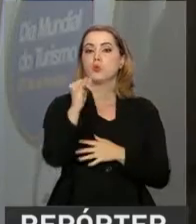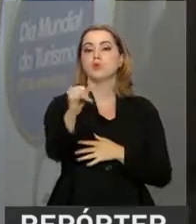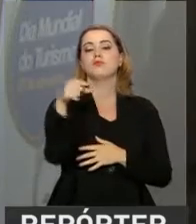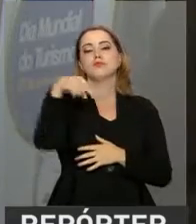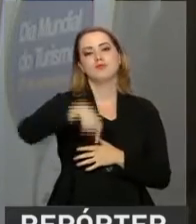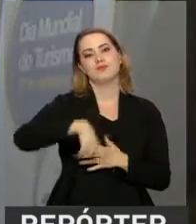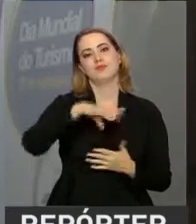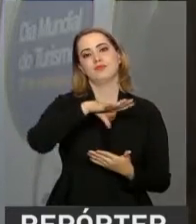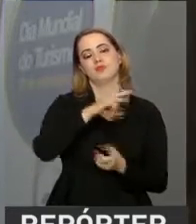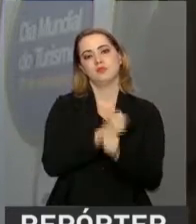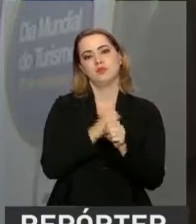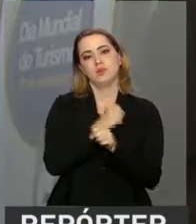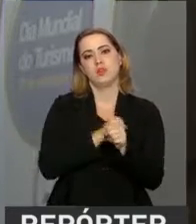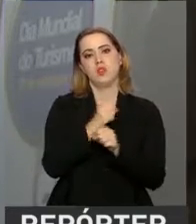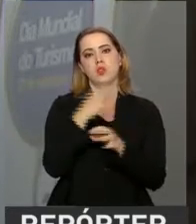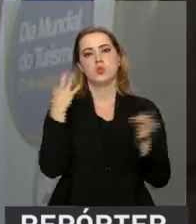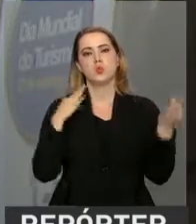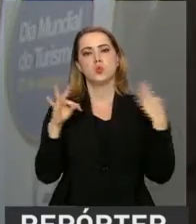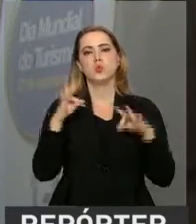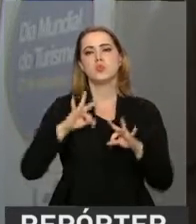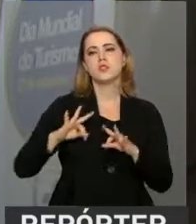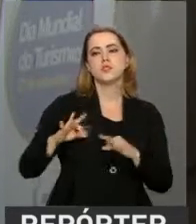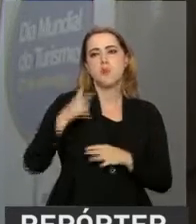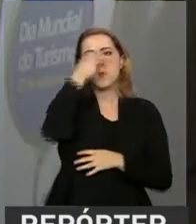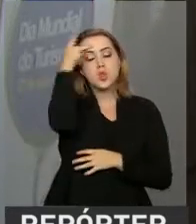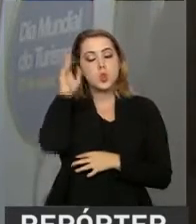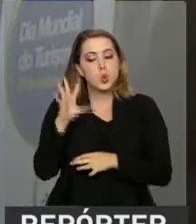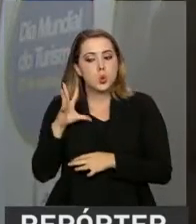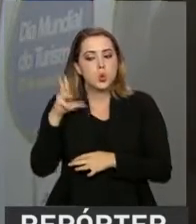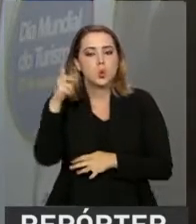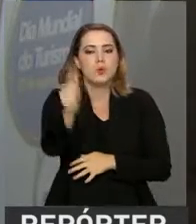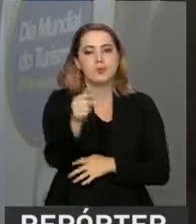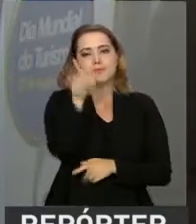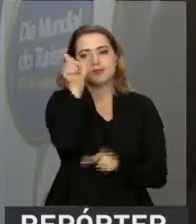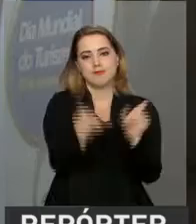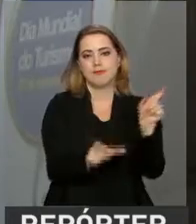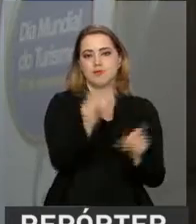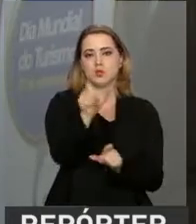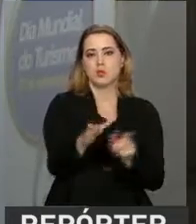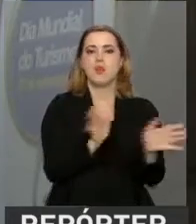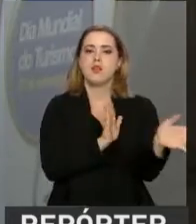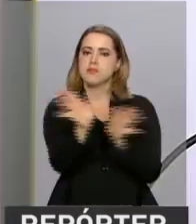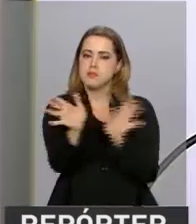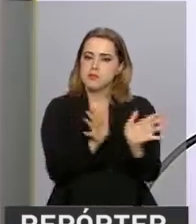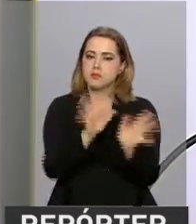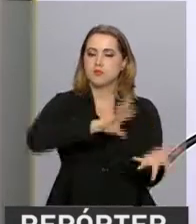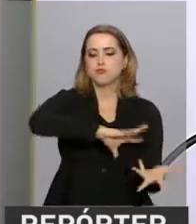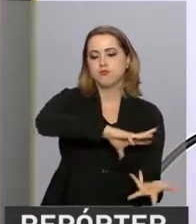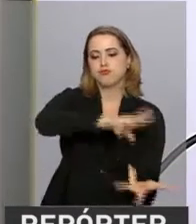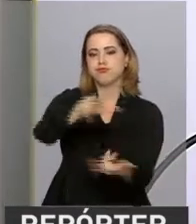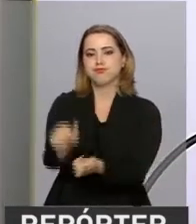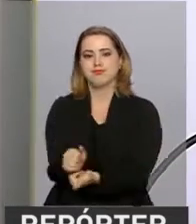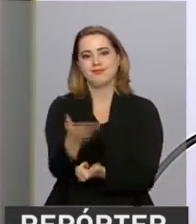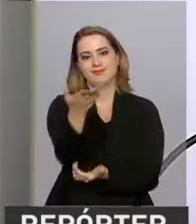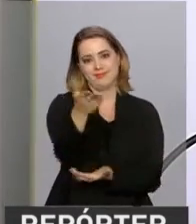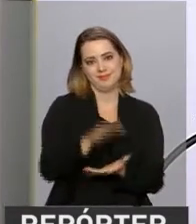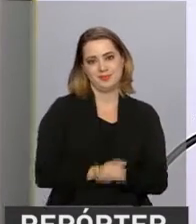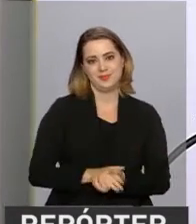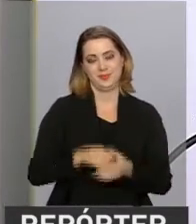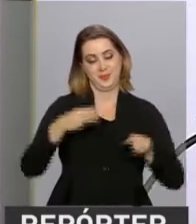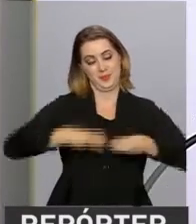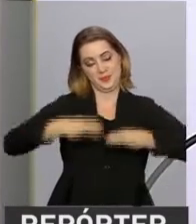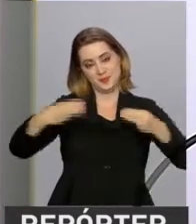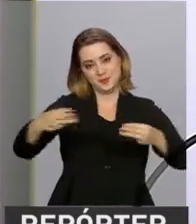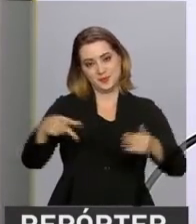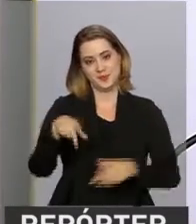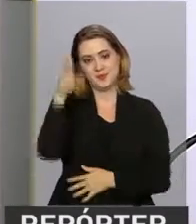ano, que é Turismo para Todos, promovendo a acessibilidade universal. O ministro do Turismo lembrou também